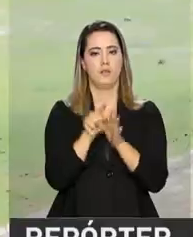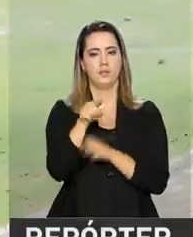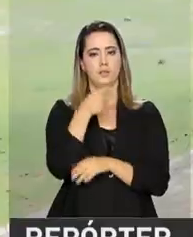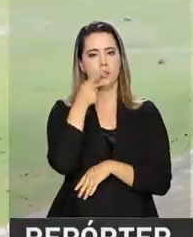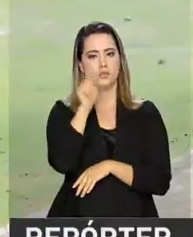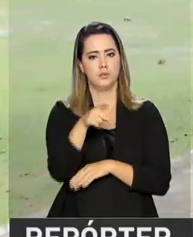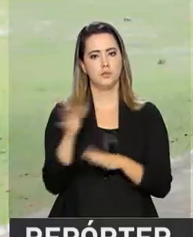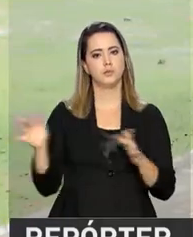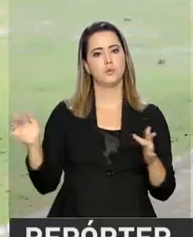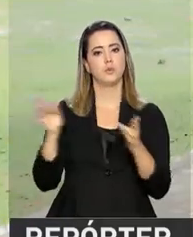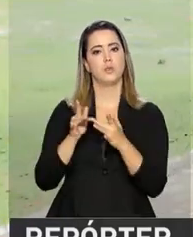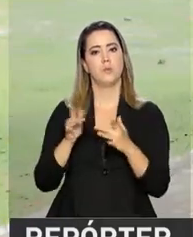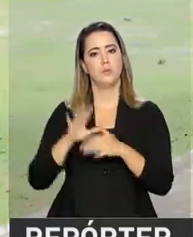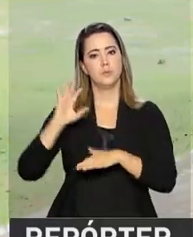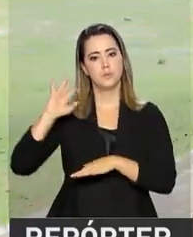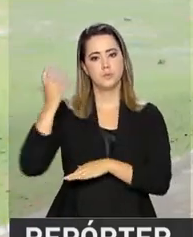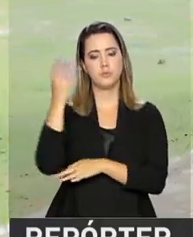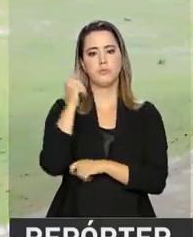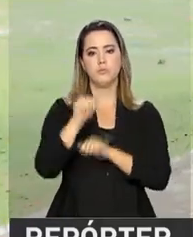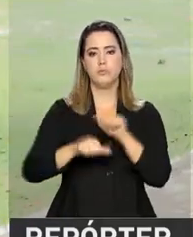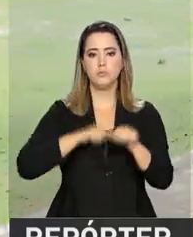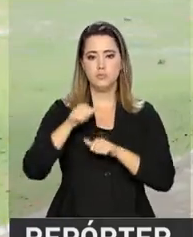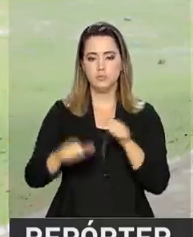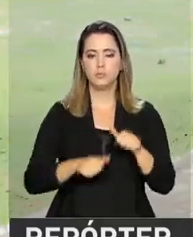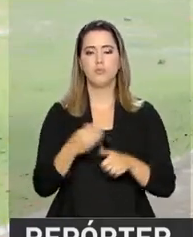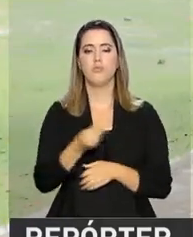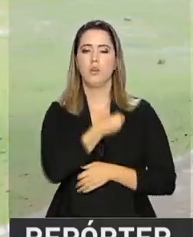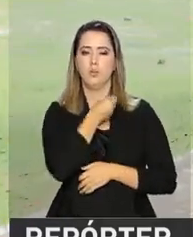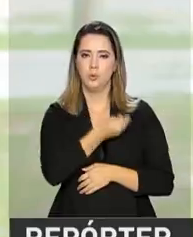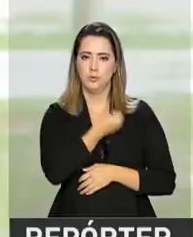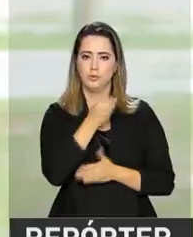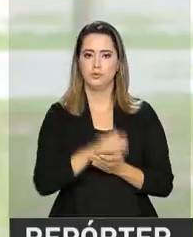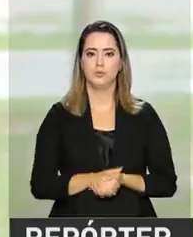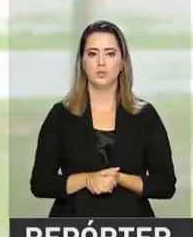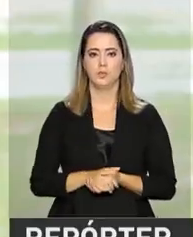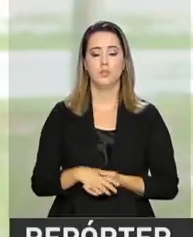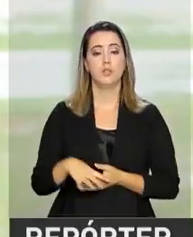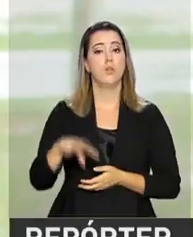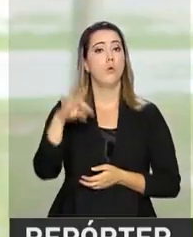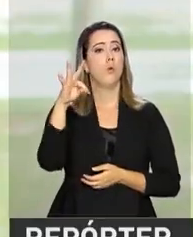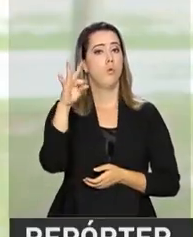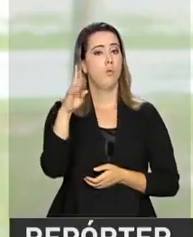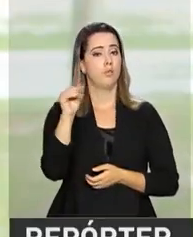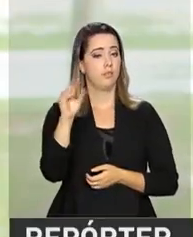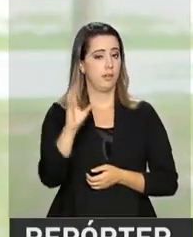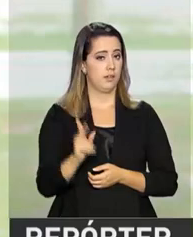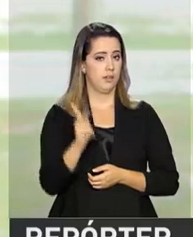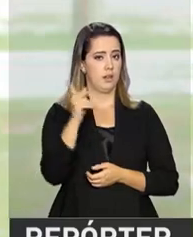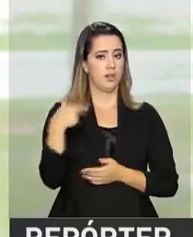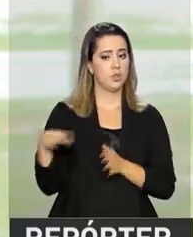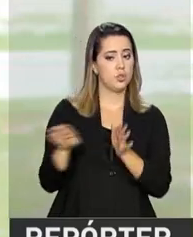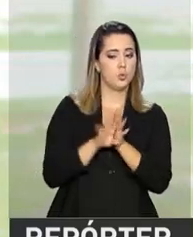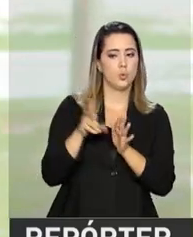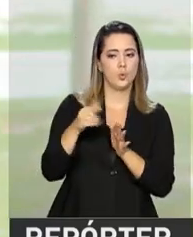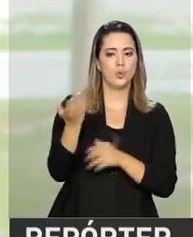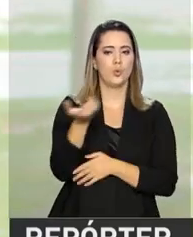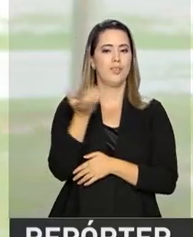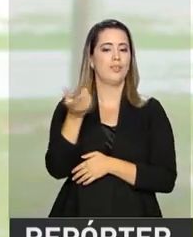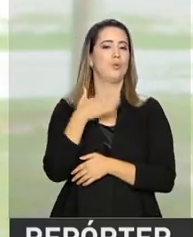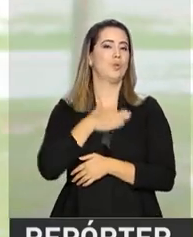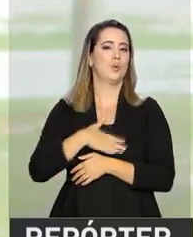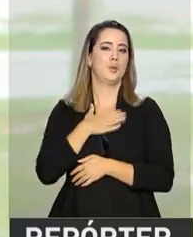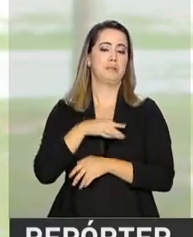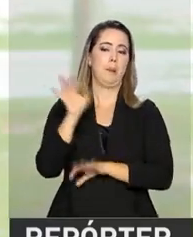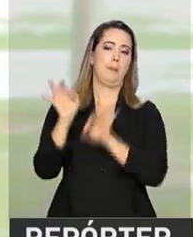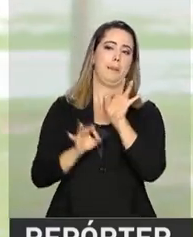conta que o contato com a natureza mudou muitas coisas na sua vida. O trek chegou com tudo que eu queria, porque ele não é só andar na natureza, é